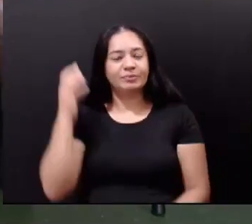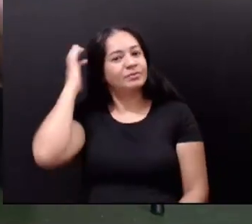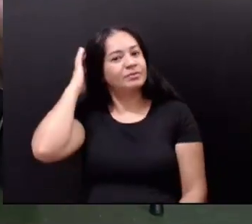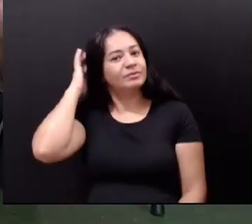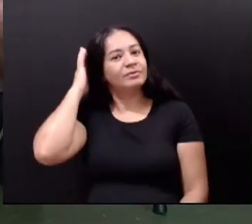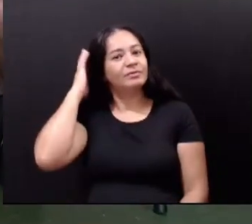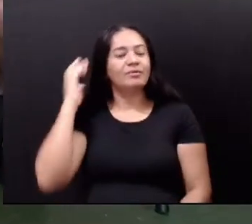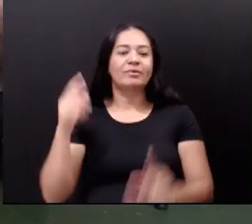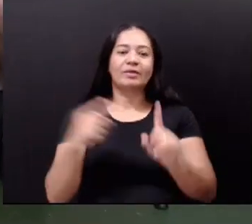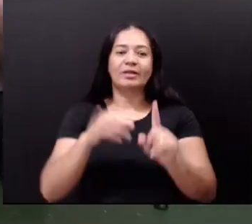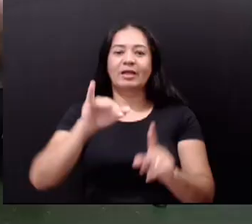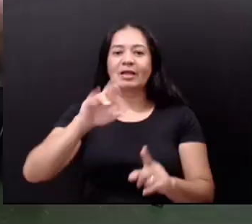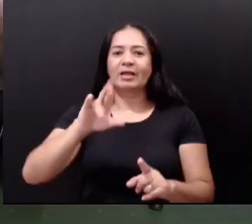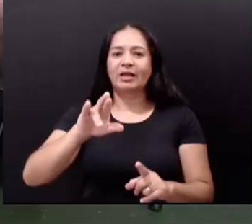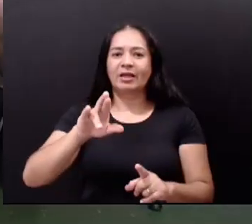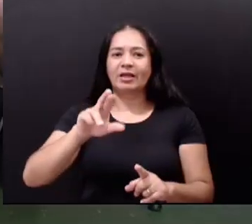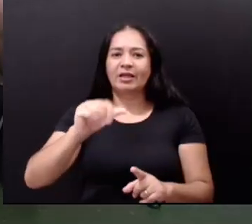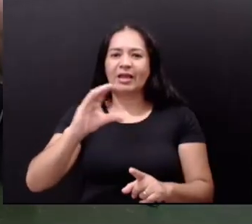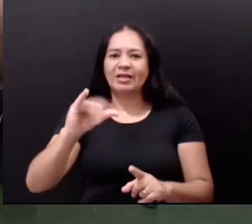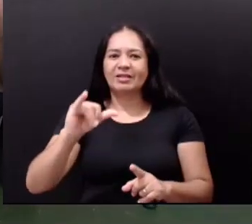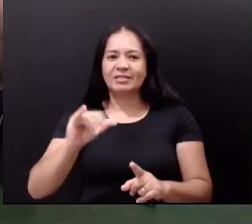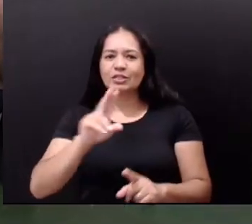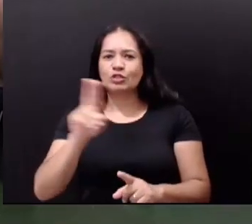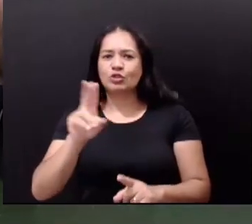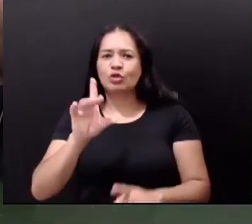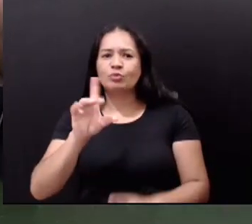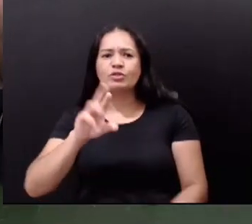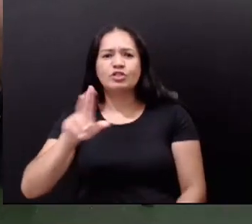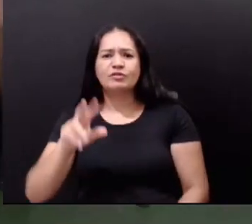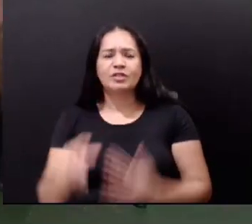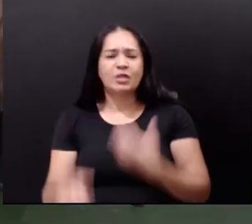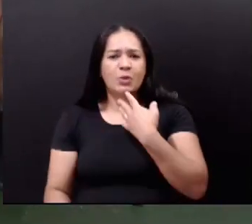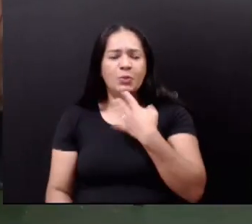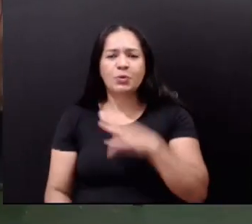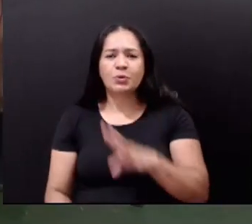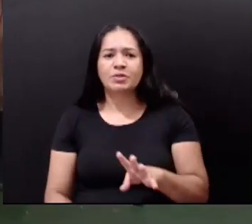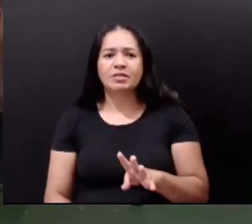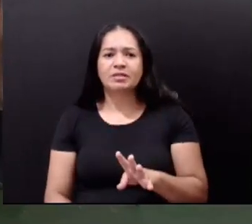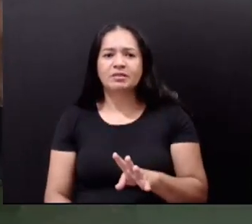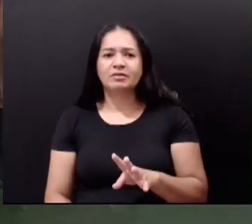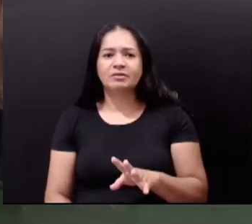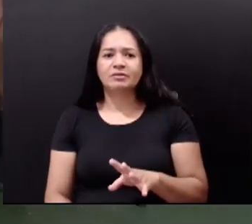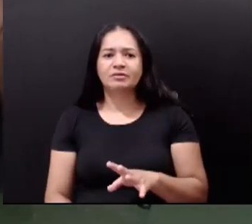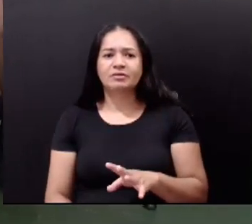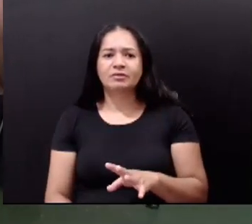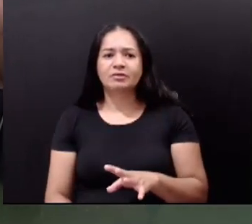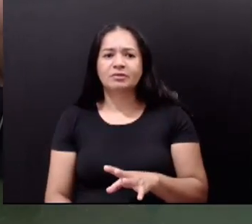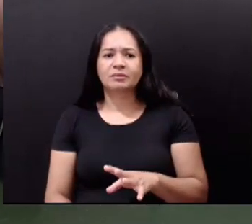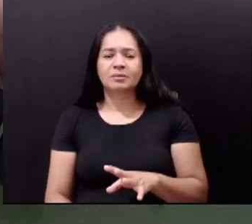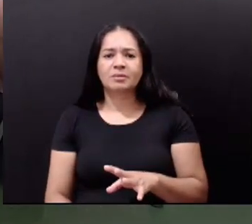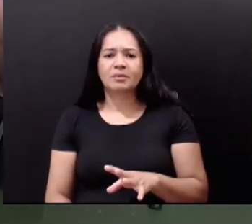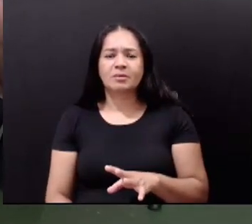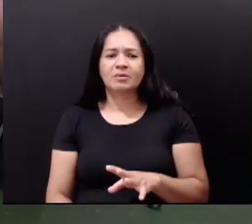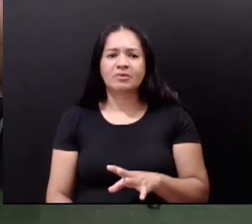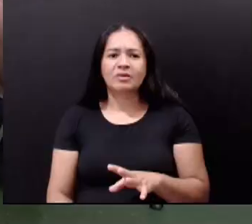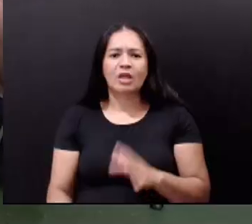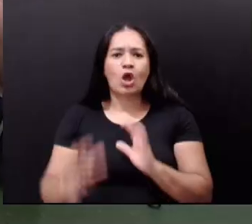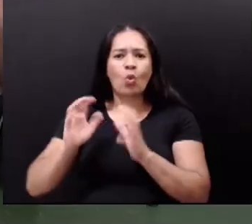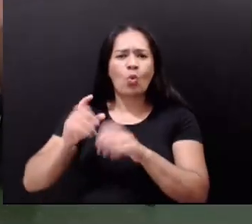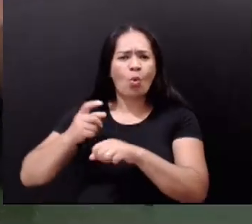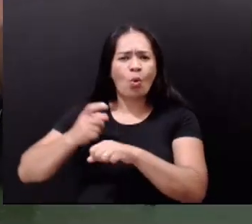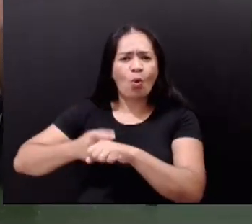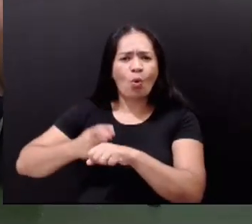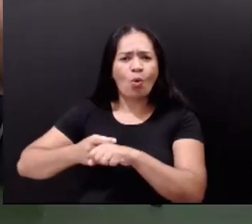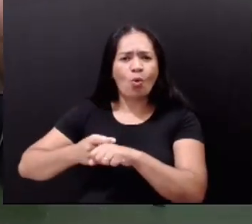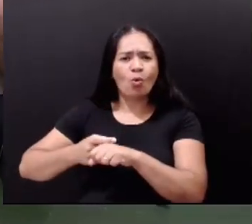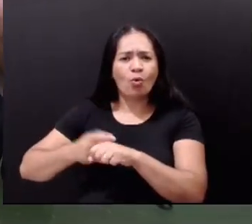um nome diferente que eu não conhecia. Alguma coisa com quebra-coco, será? Não lembro, mas essa era uma brincadeira que eu gostava